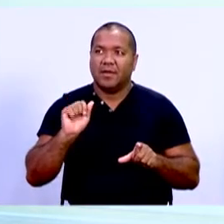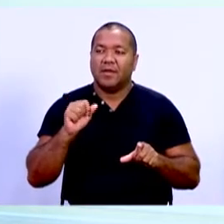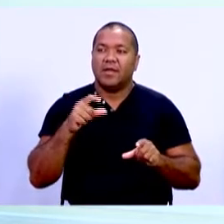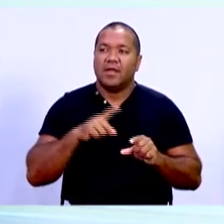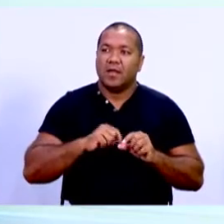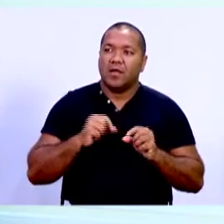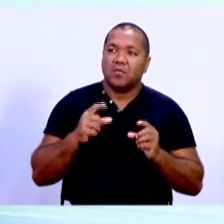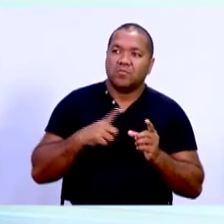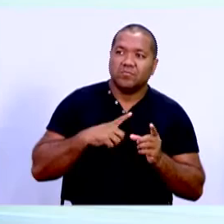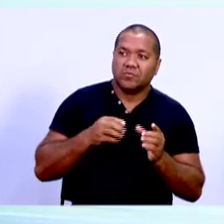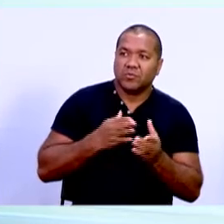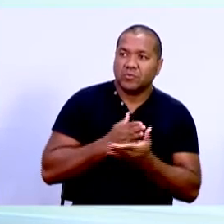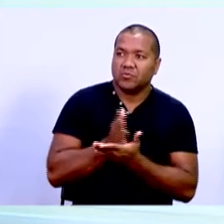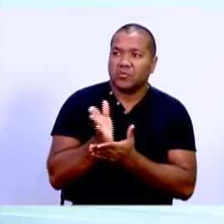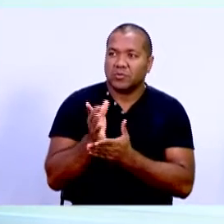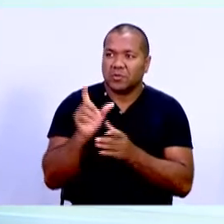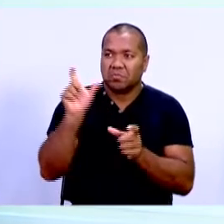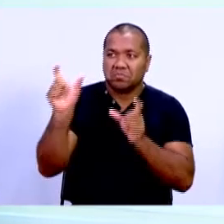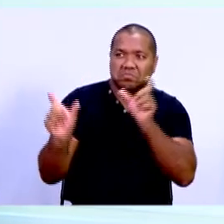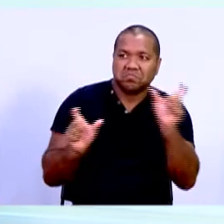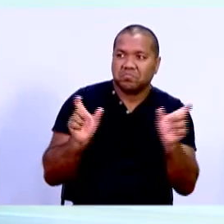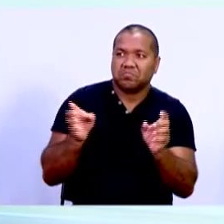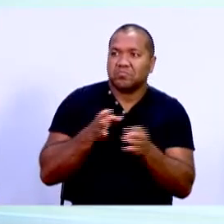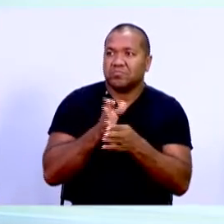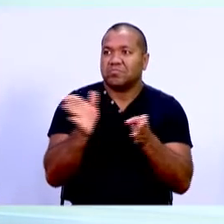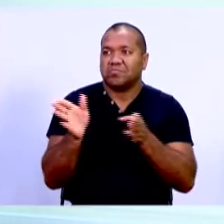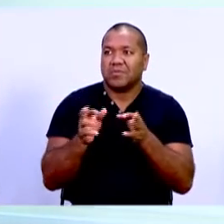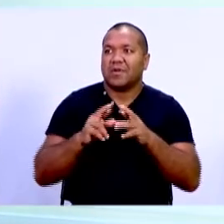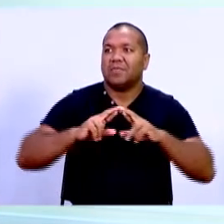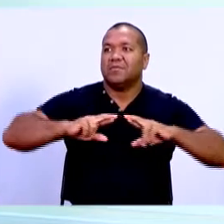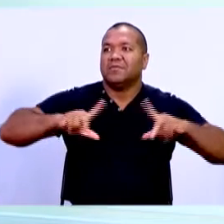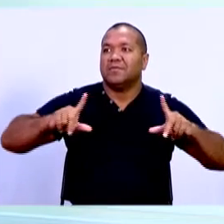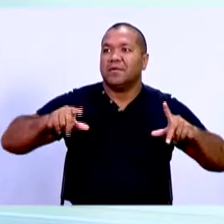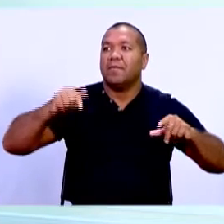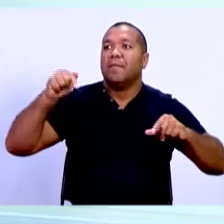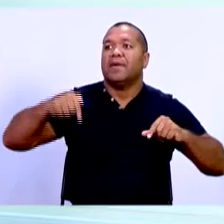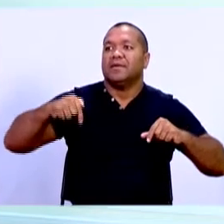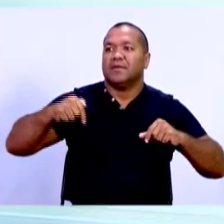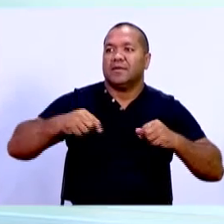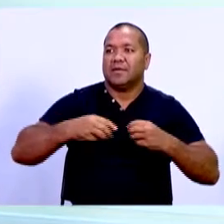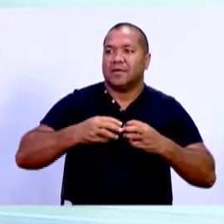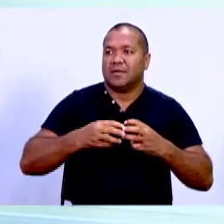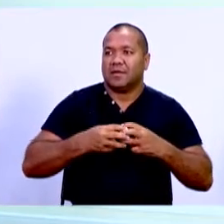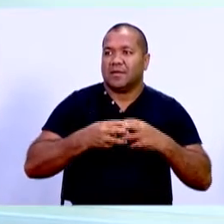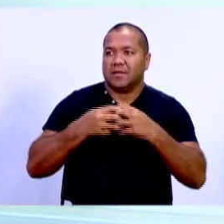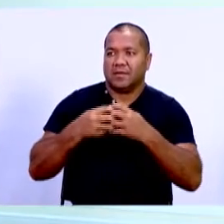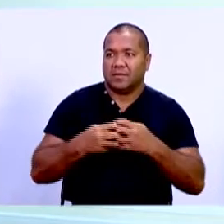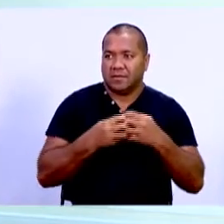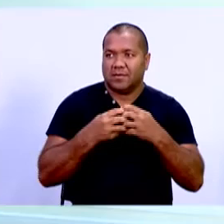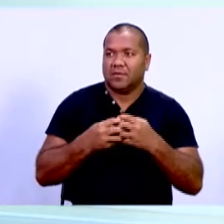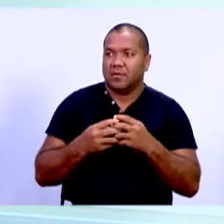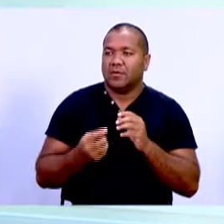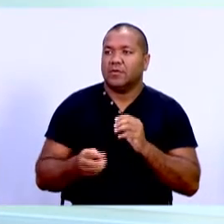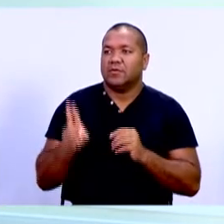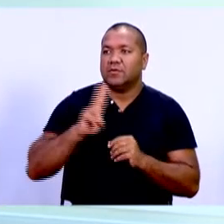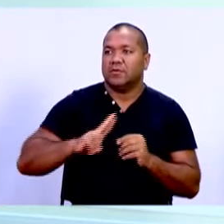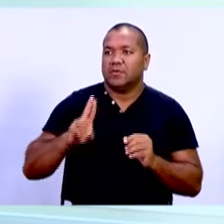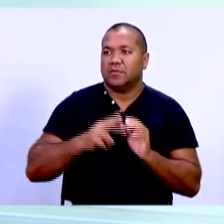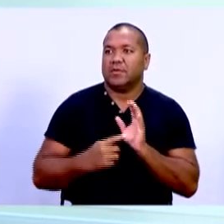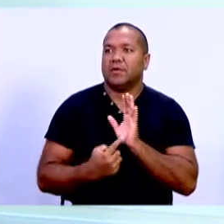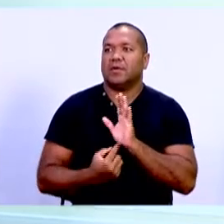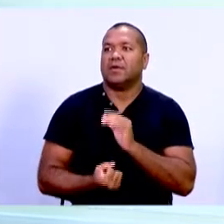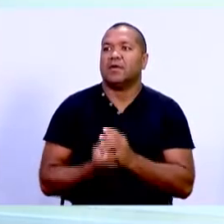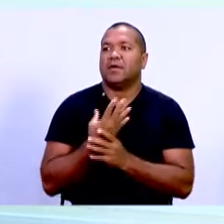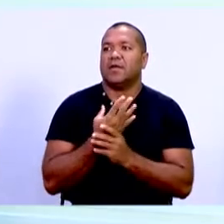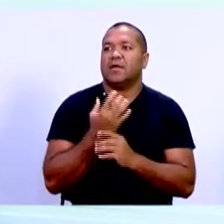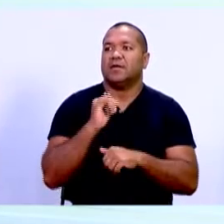a vários caminhos. Mas aqui no Instituto nós utilizamos para gerar informações estratégicas para a instituição. No